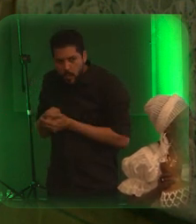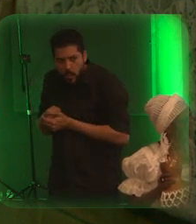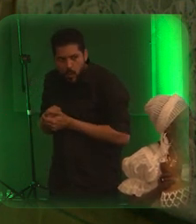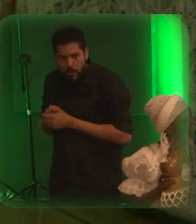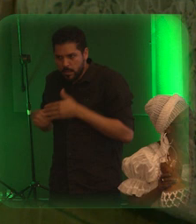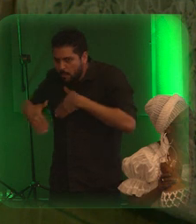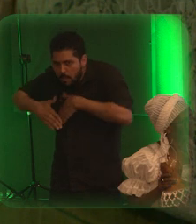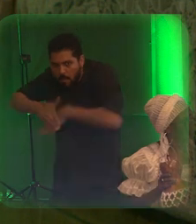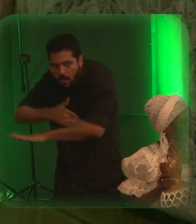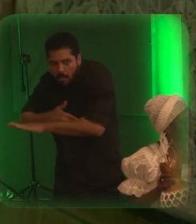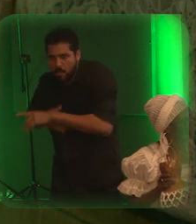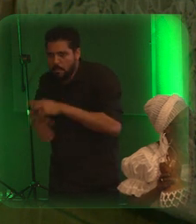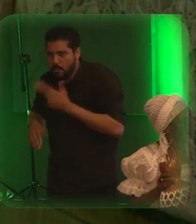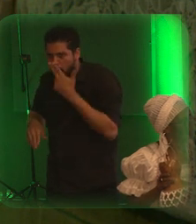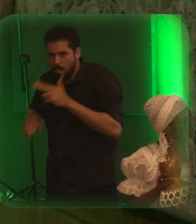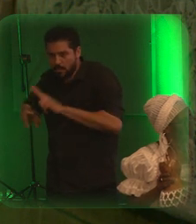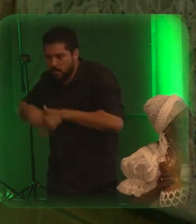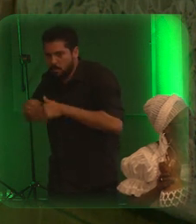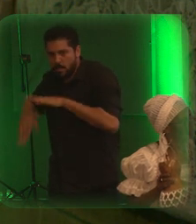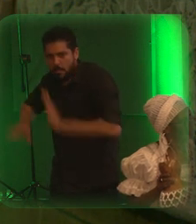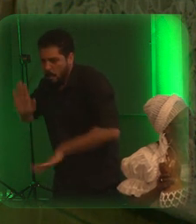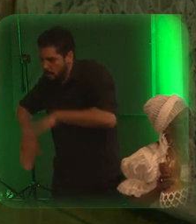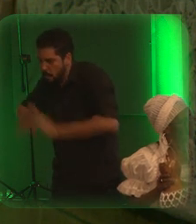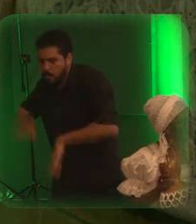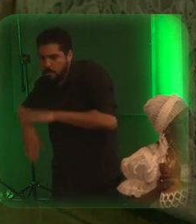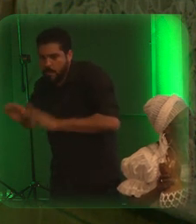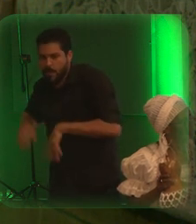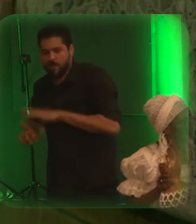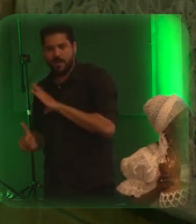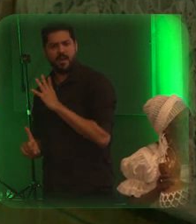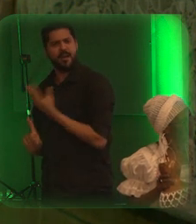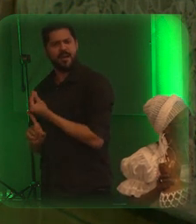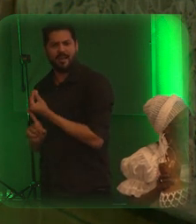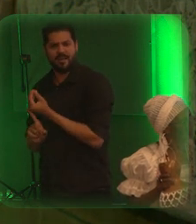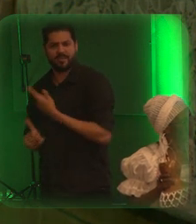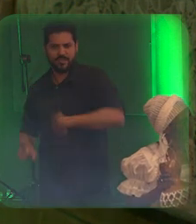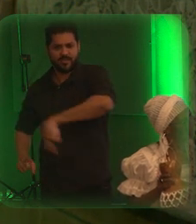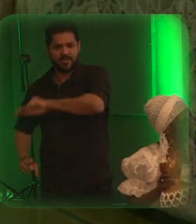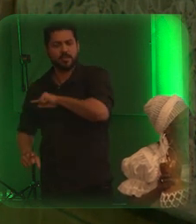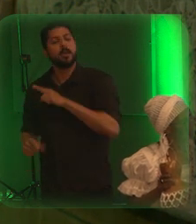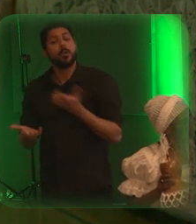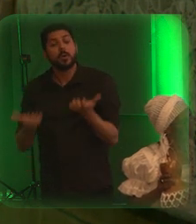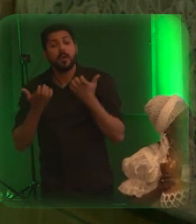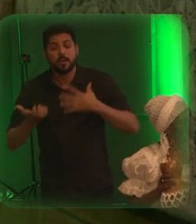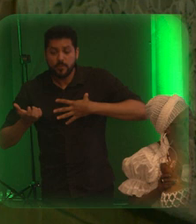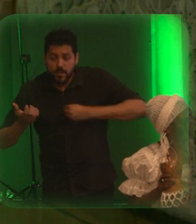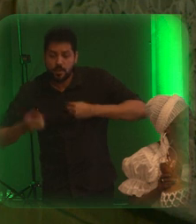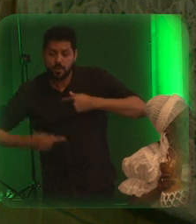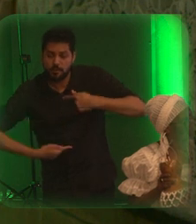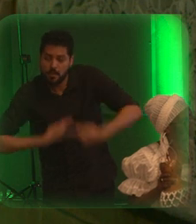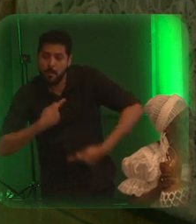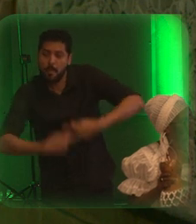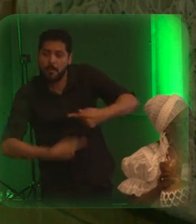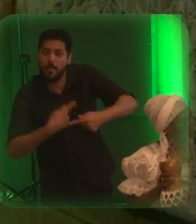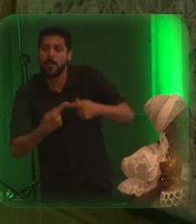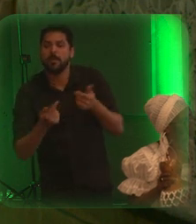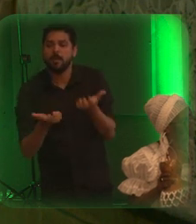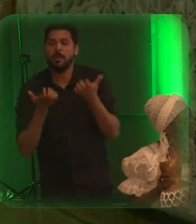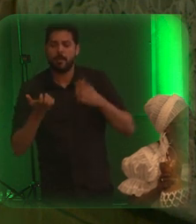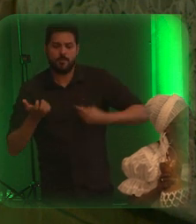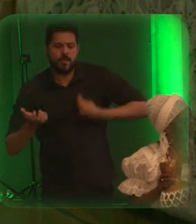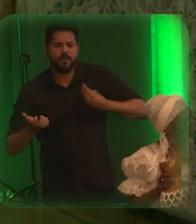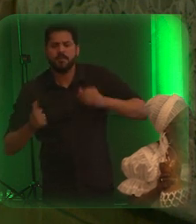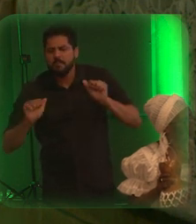tambor, mas eu quero que meus filhos, e meus netos, e meus bisnetos tenham uma vida melhor nesse país, de igualdade,